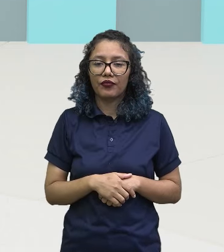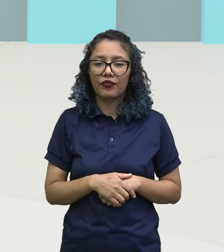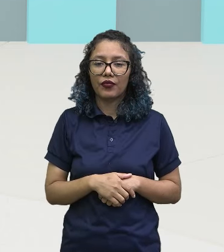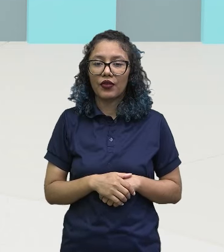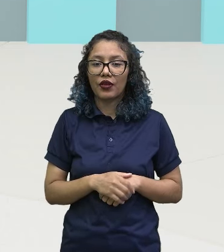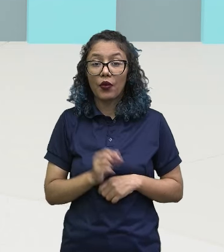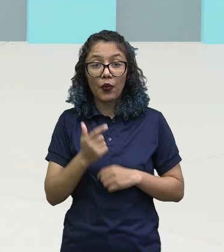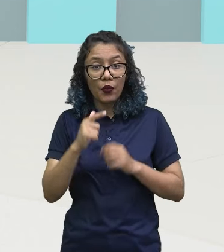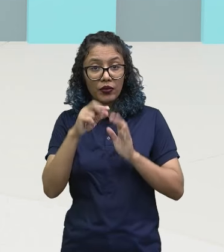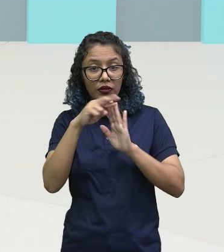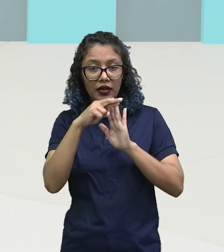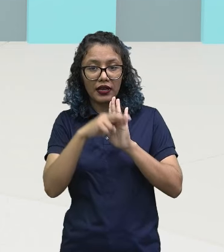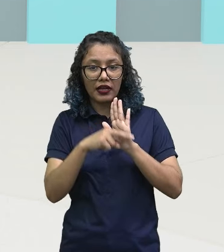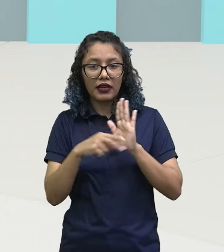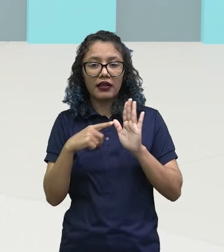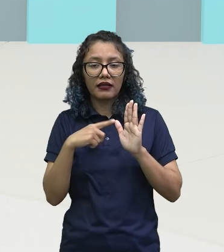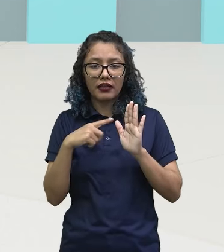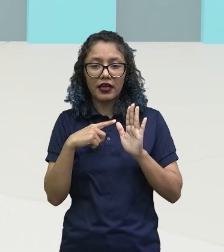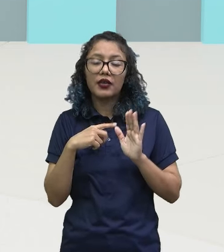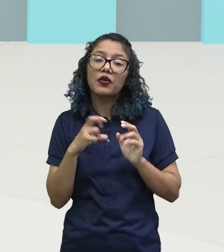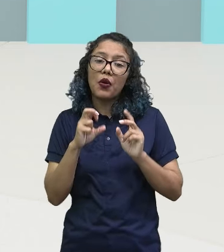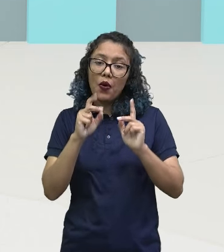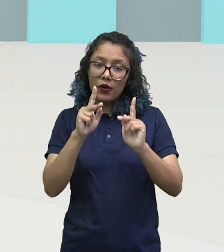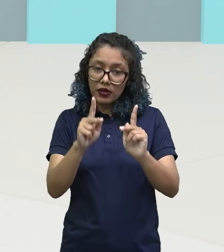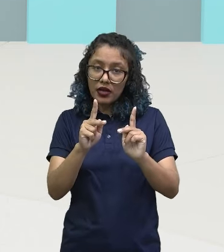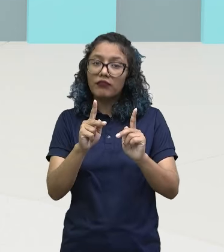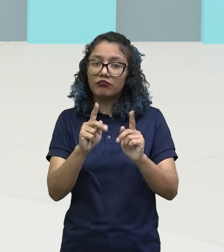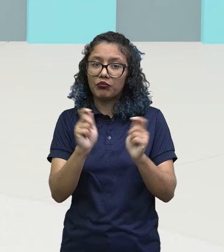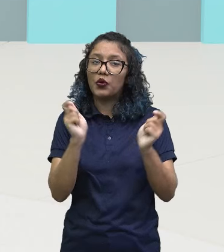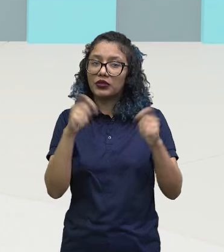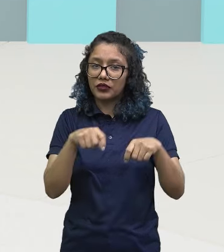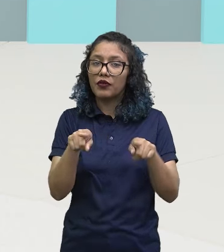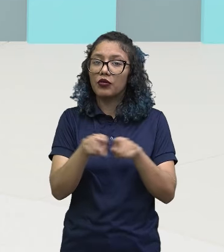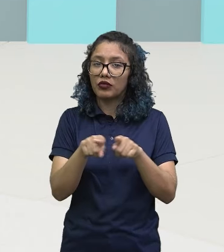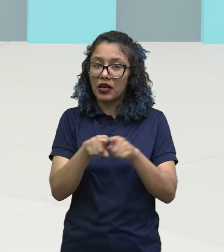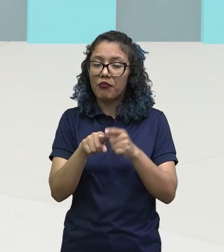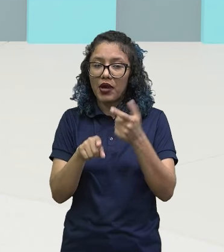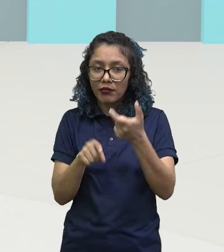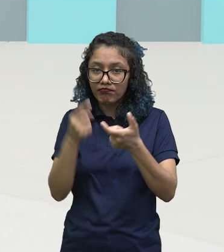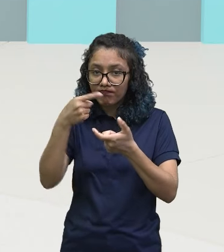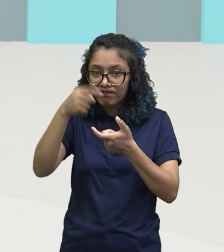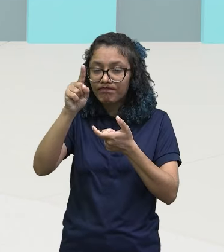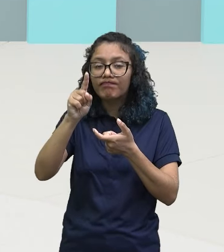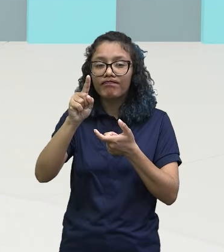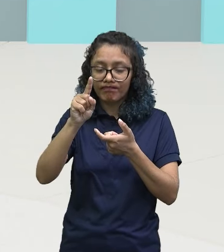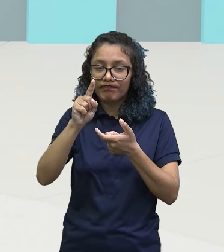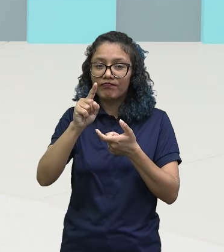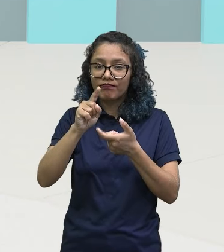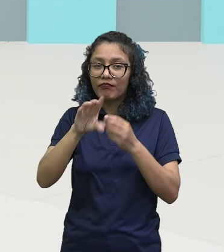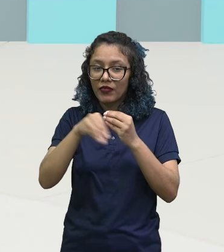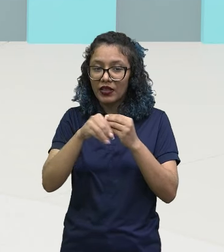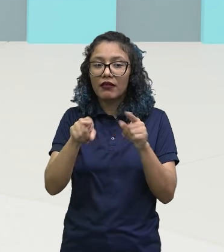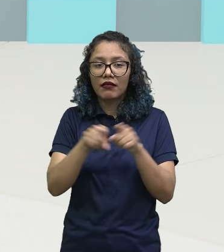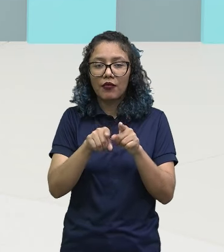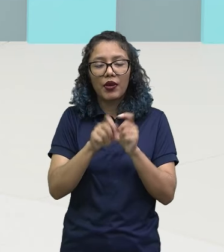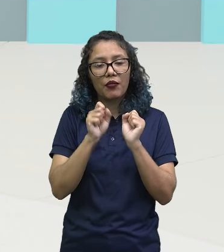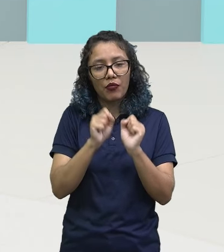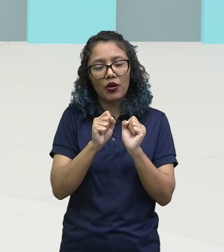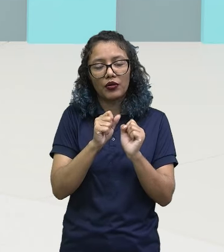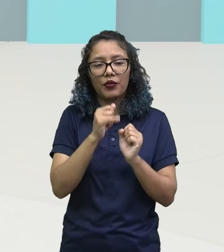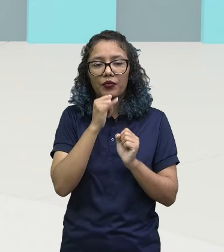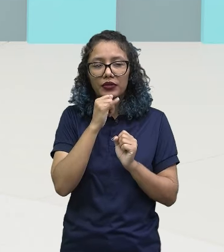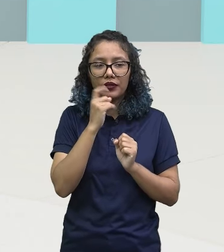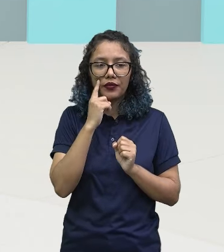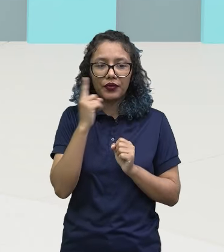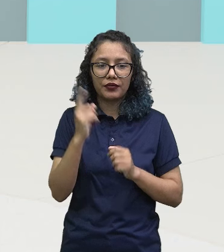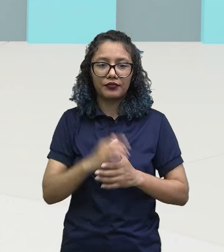aí, além do acento tônico, ela vai receber o acento gráfico. A gente vai entender isso melhor agora com o próximo. Olha aí. Logo